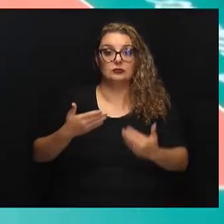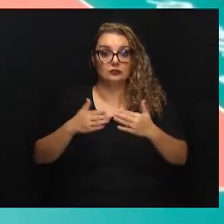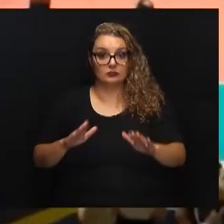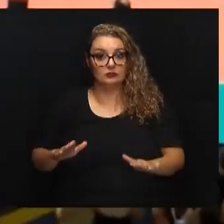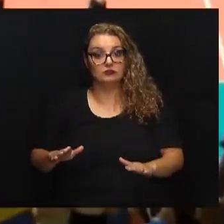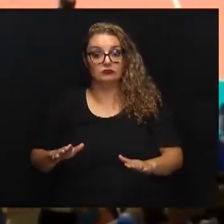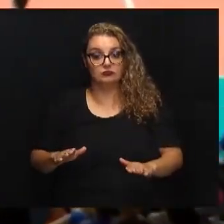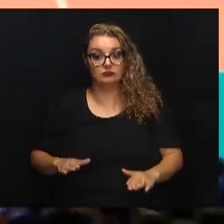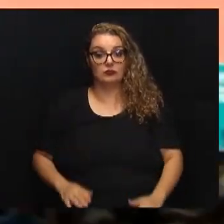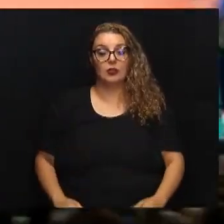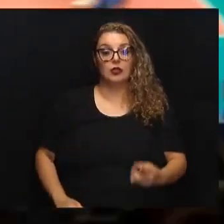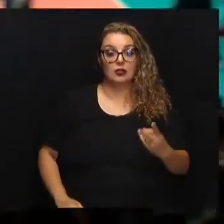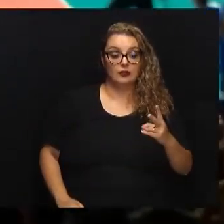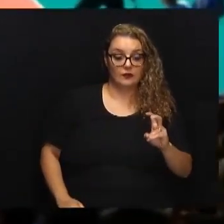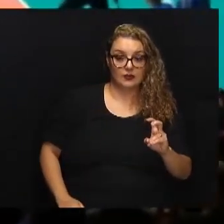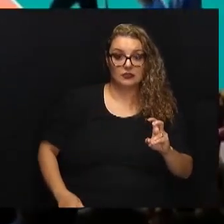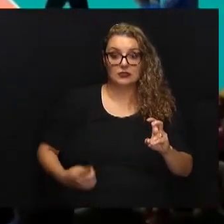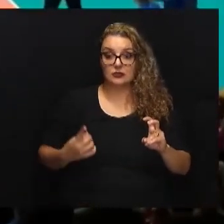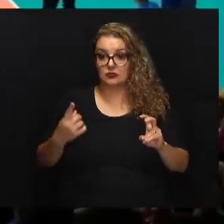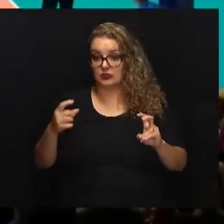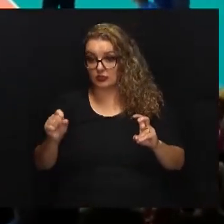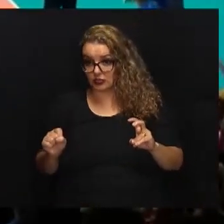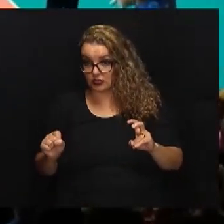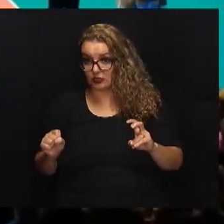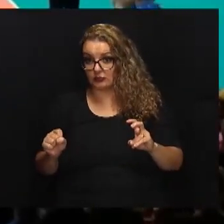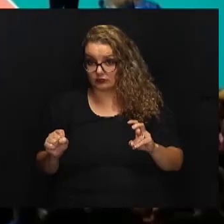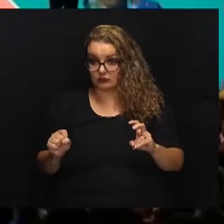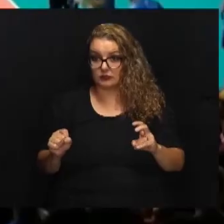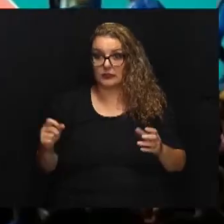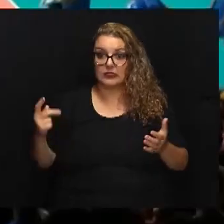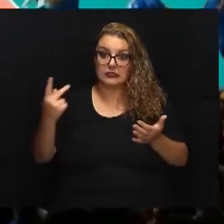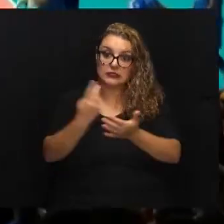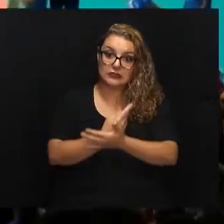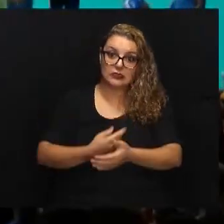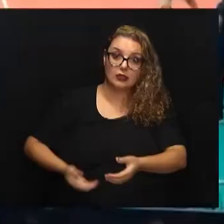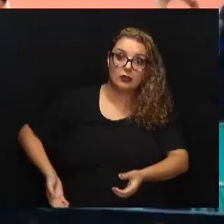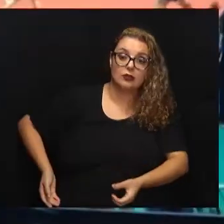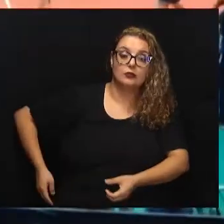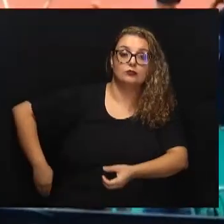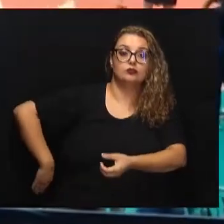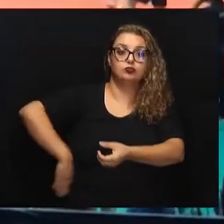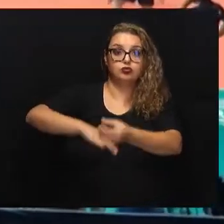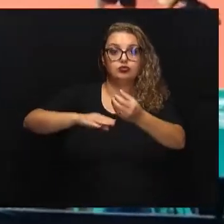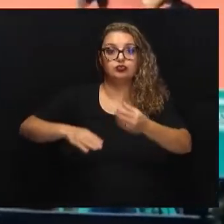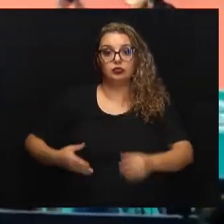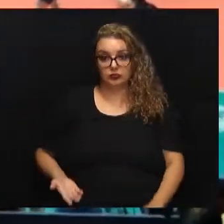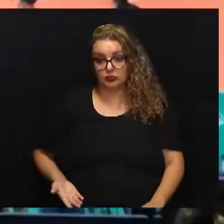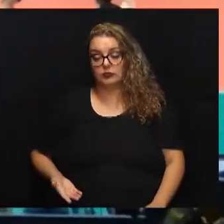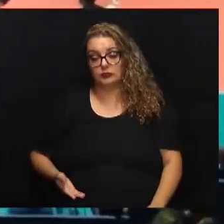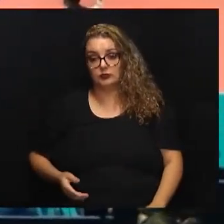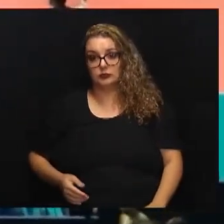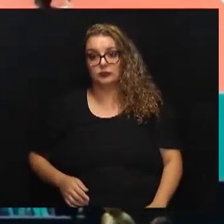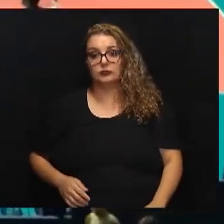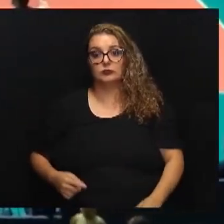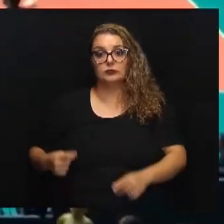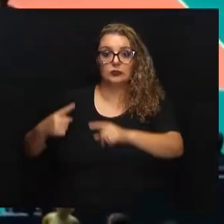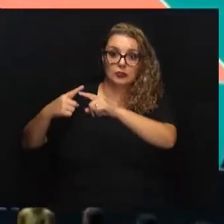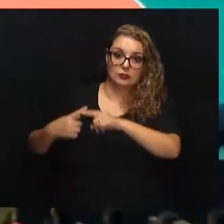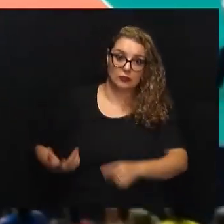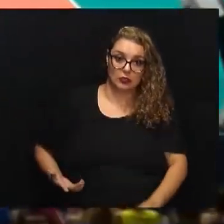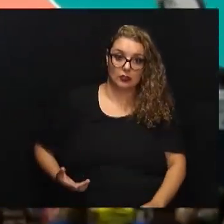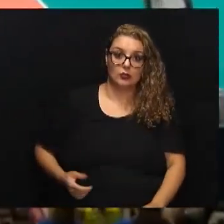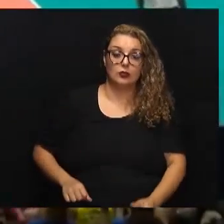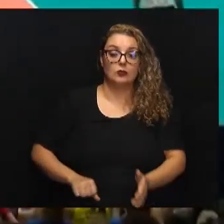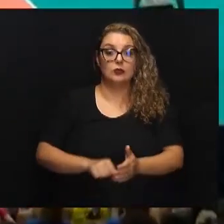parcial em 25-18, neste erro de saque dos adversários. No terceiro set, logo no